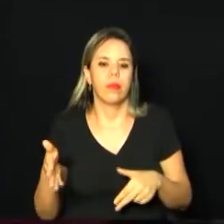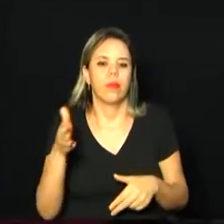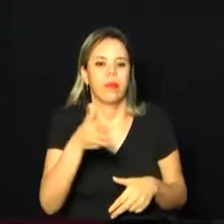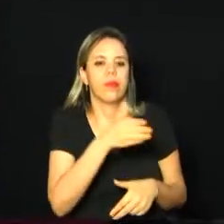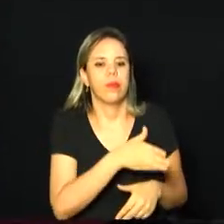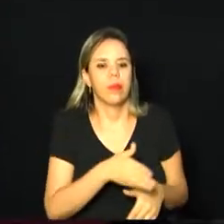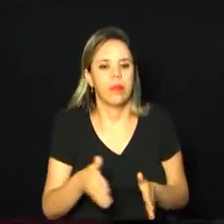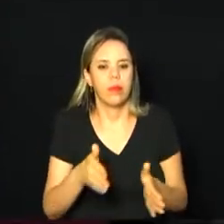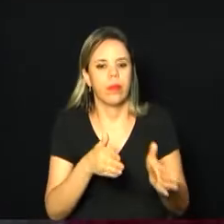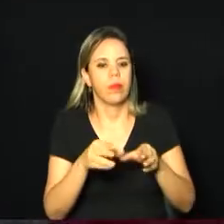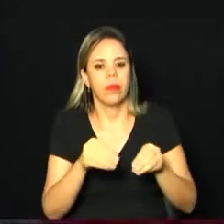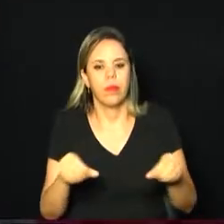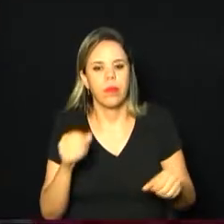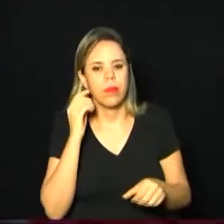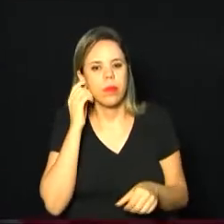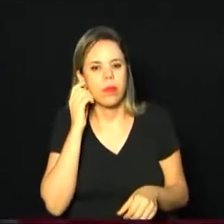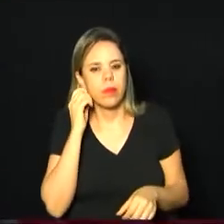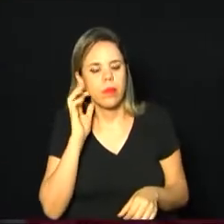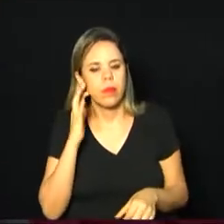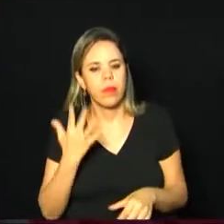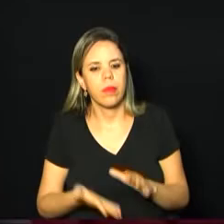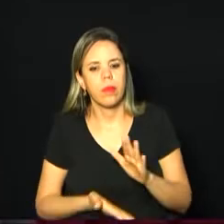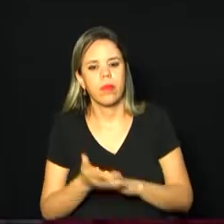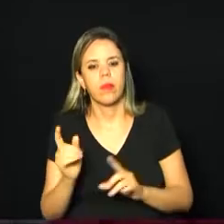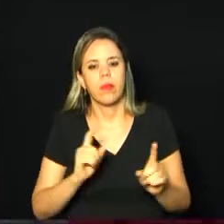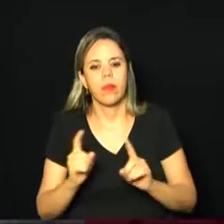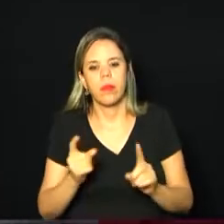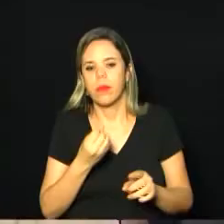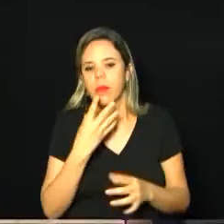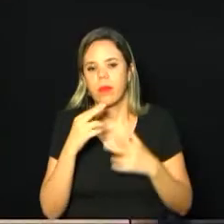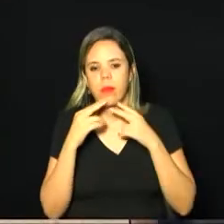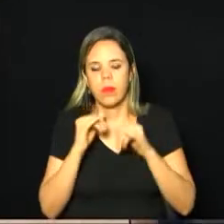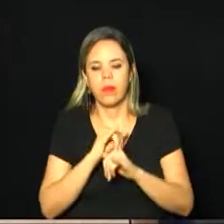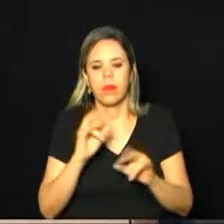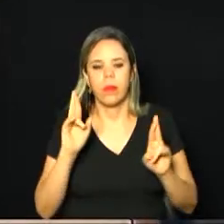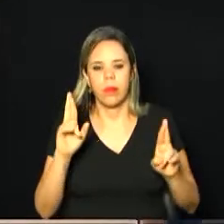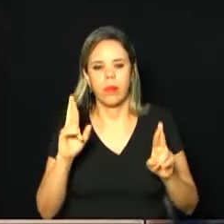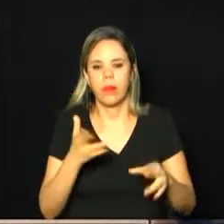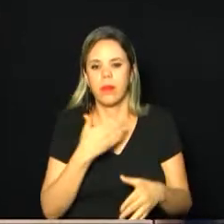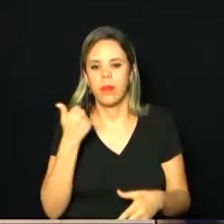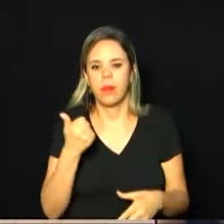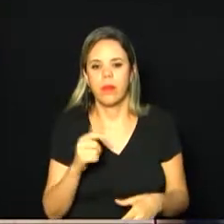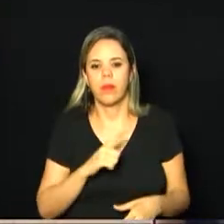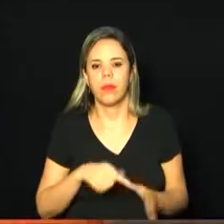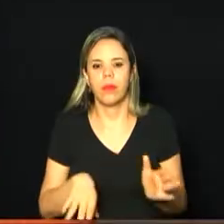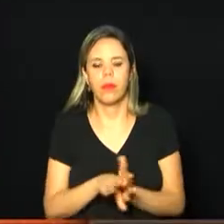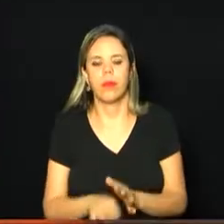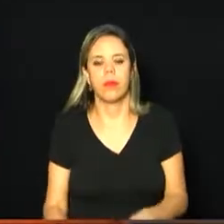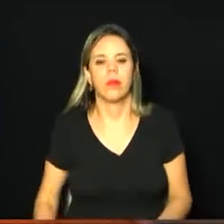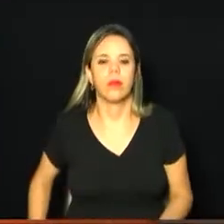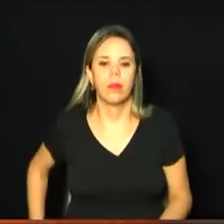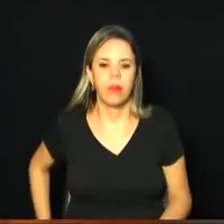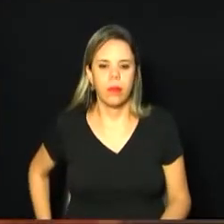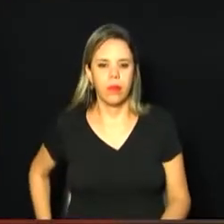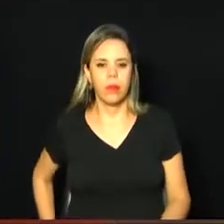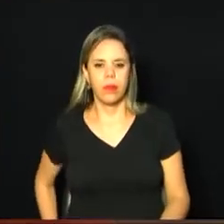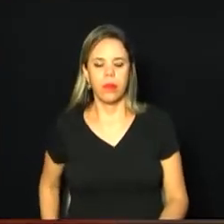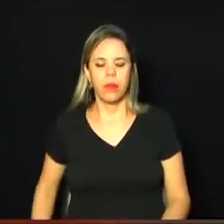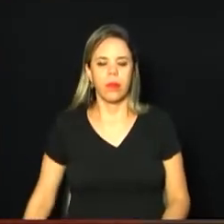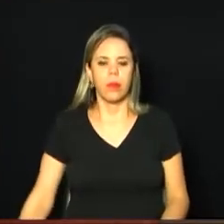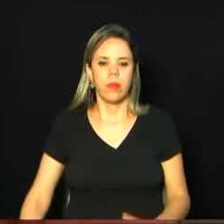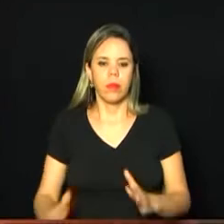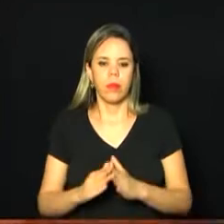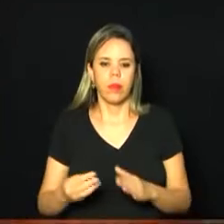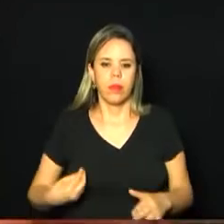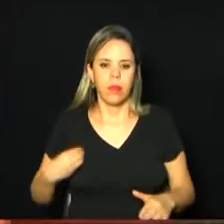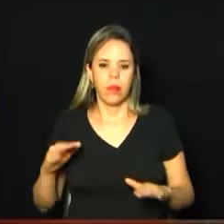locomover na estrada de terra saíram da reunião levando boas notícias sobre as melhorias que vão chegar somos moradores devemos